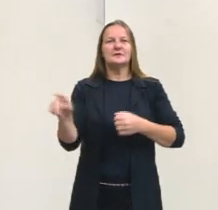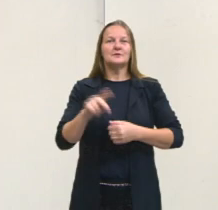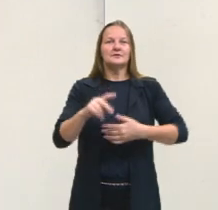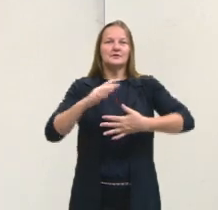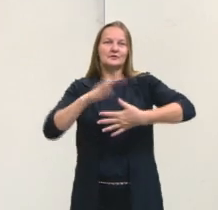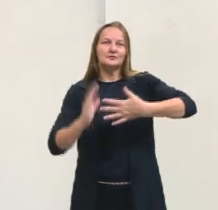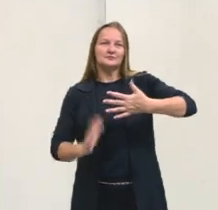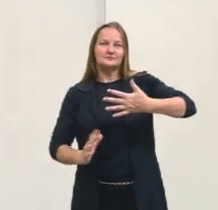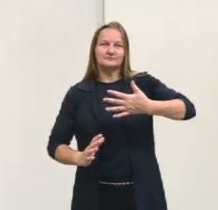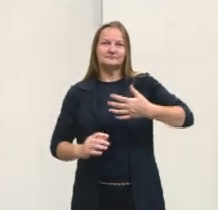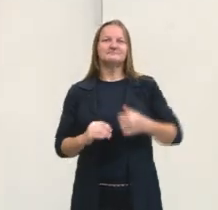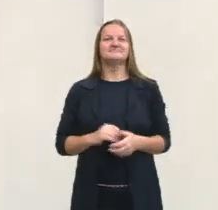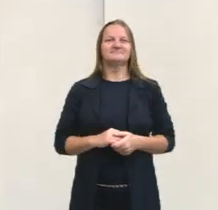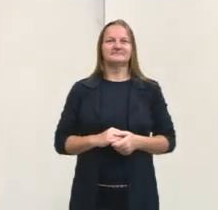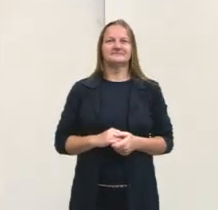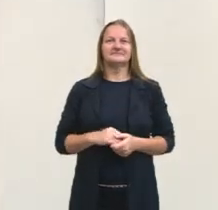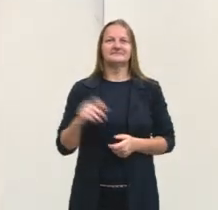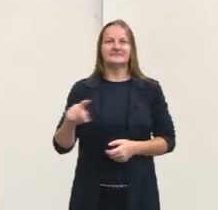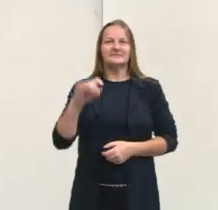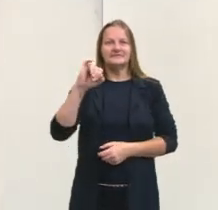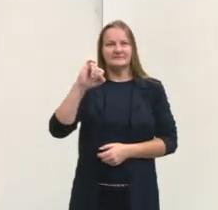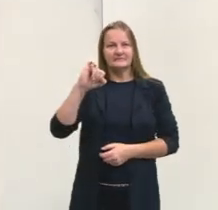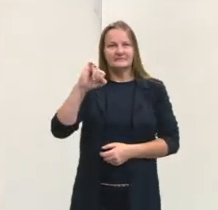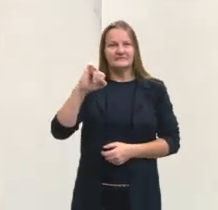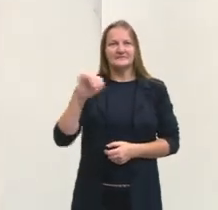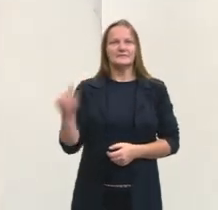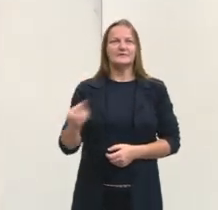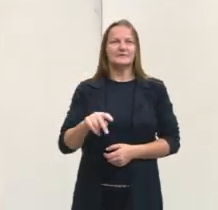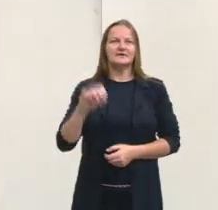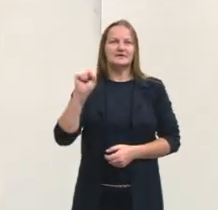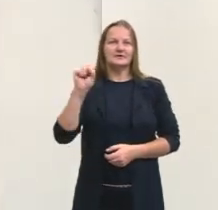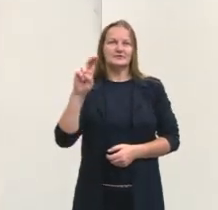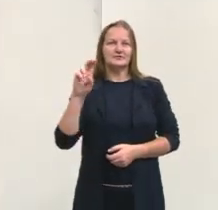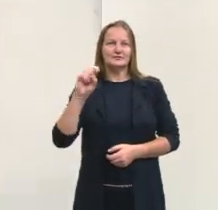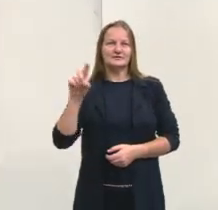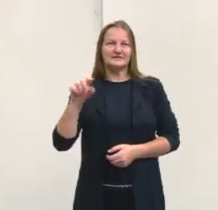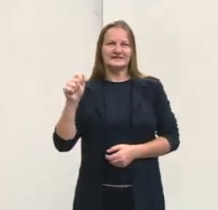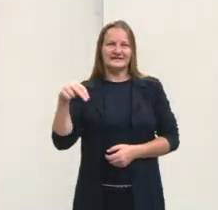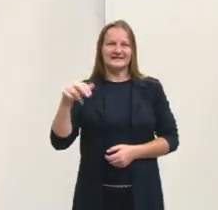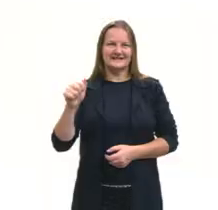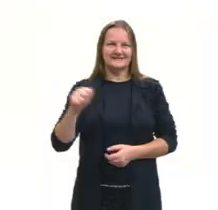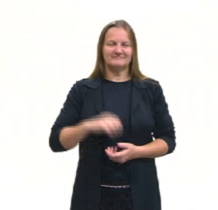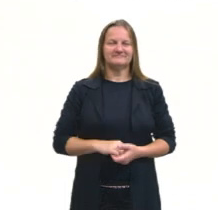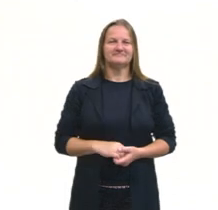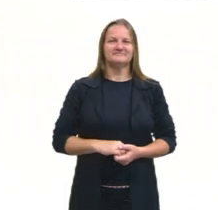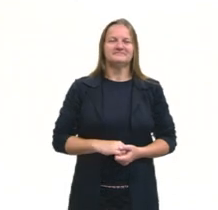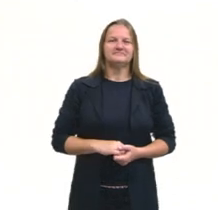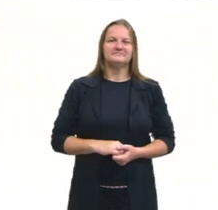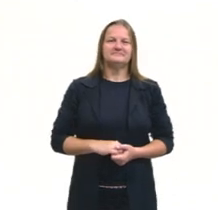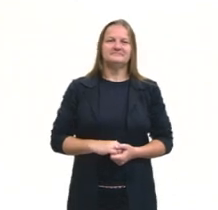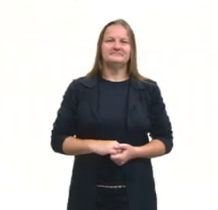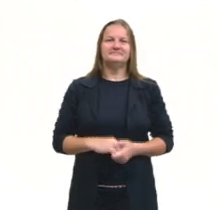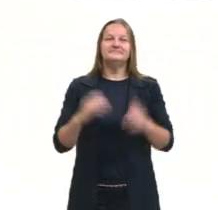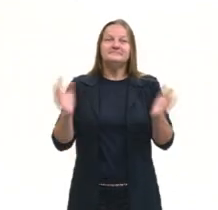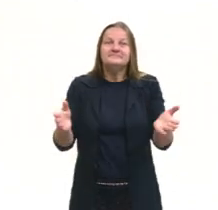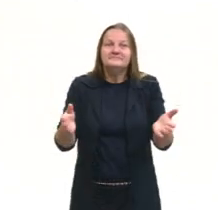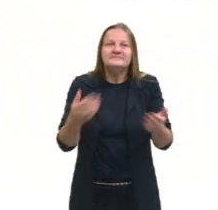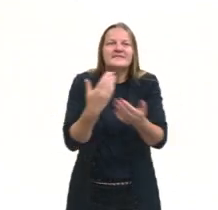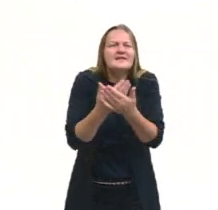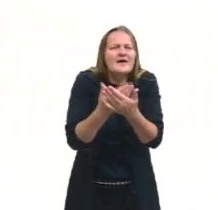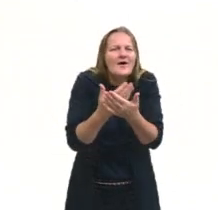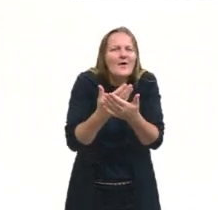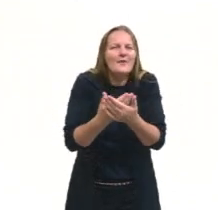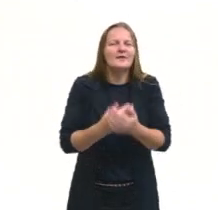professoras intérpretes de libras professora Lucinéia e Professora Suzana bom vamos lá então para aula de